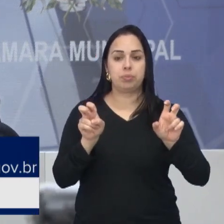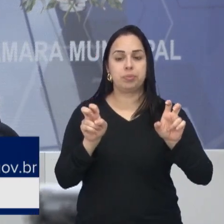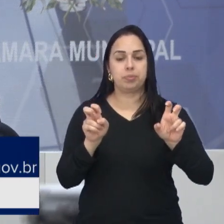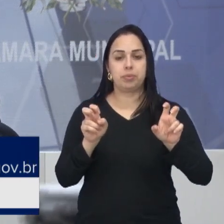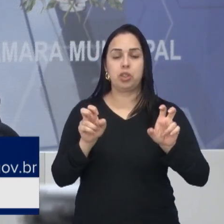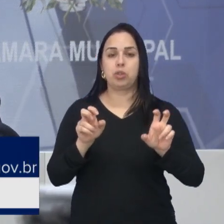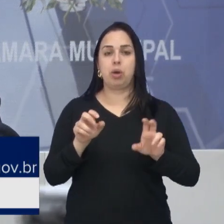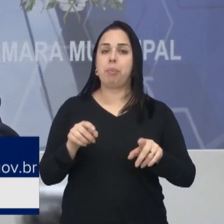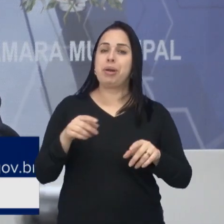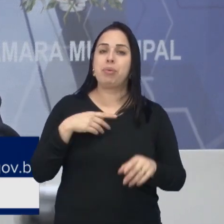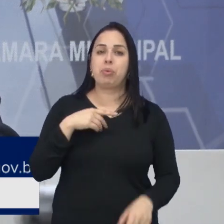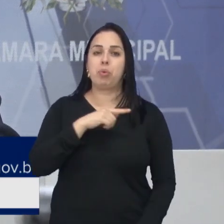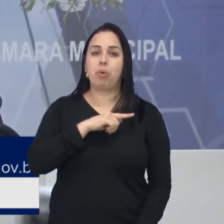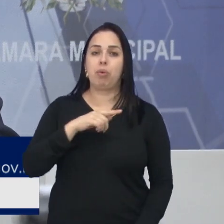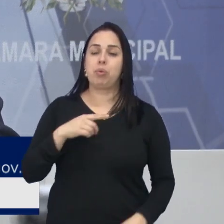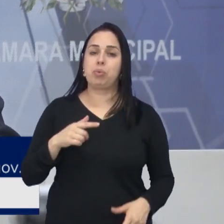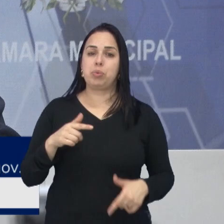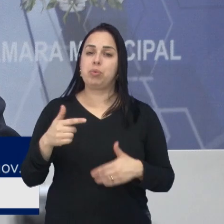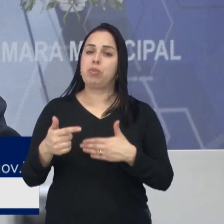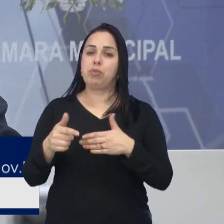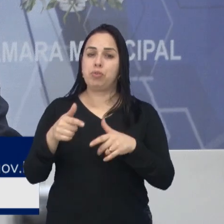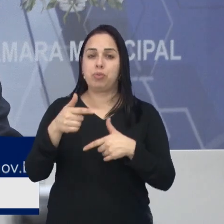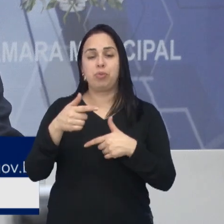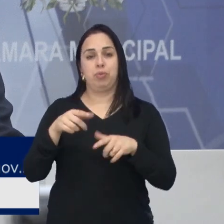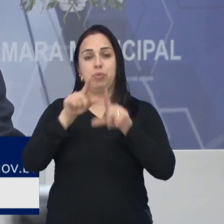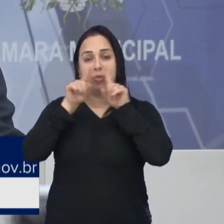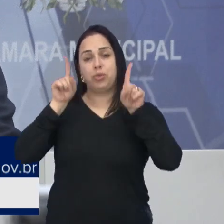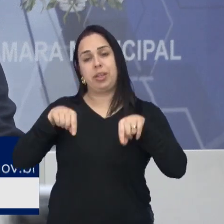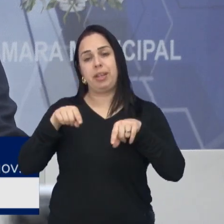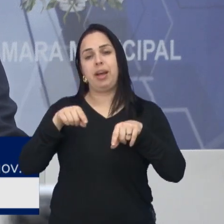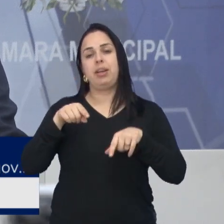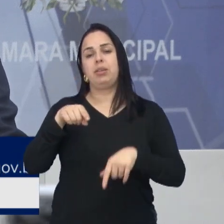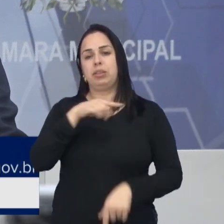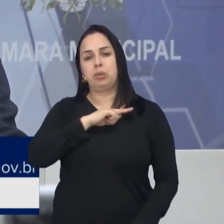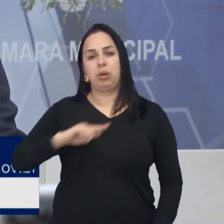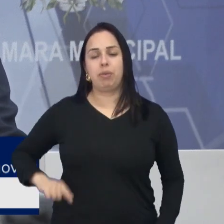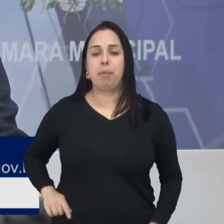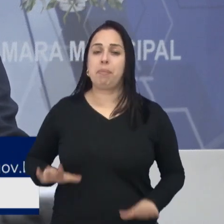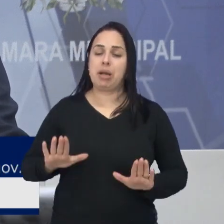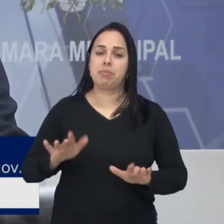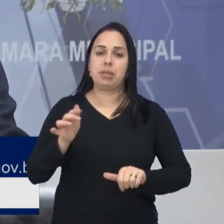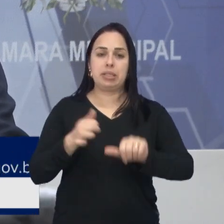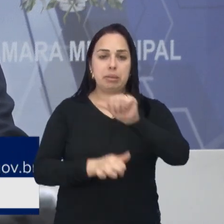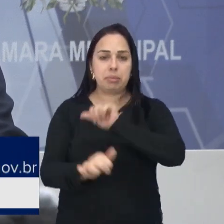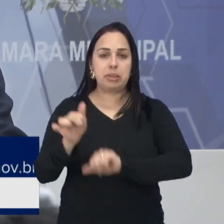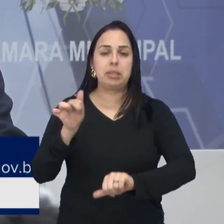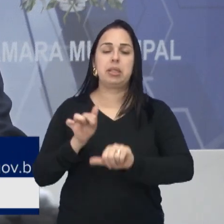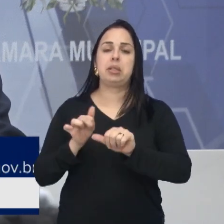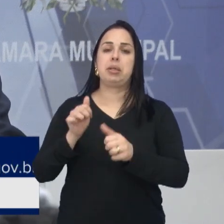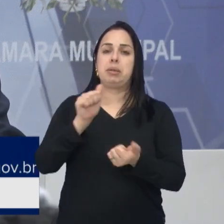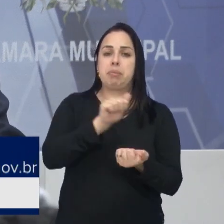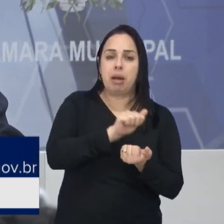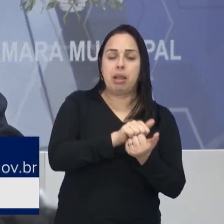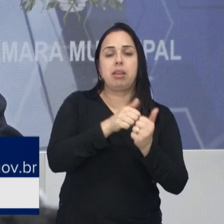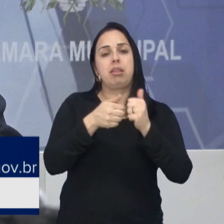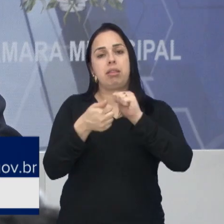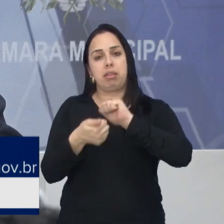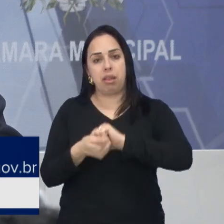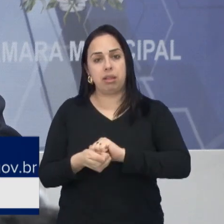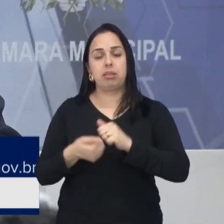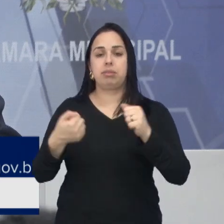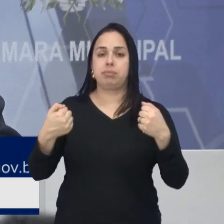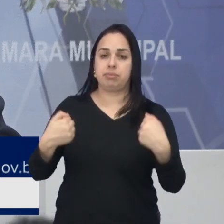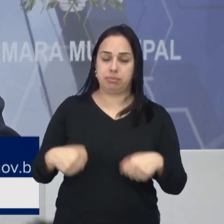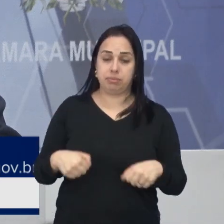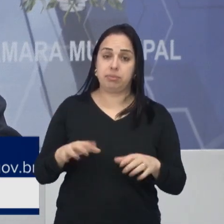o serviço público, né? Alguns regramentos precisam mudar no serviço público, algumas atualizações precisam ser feitas,